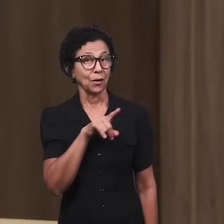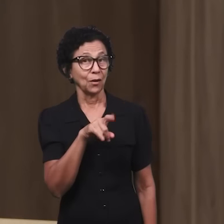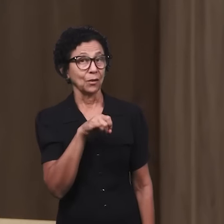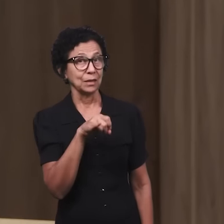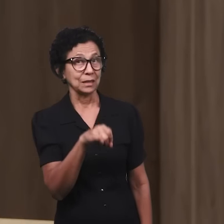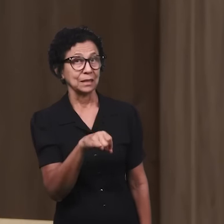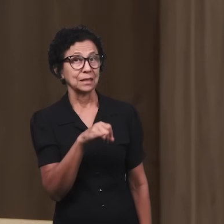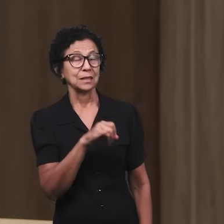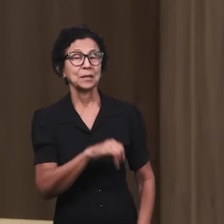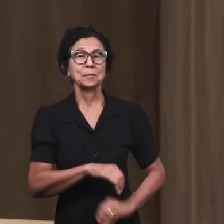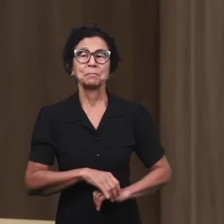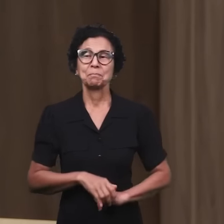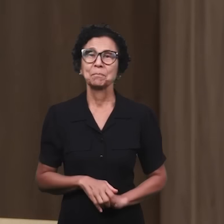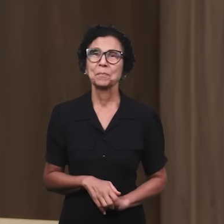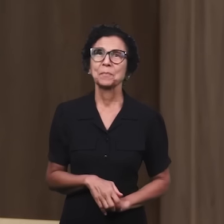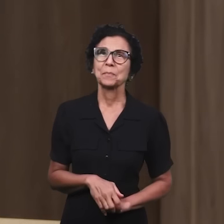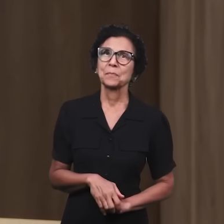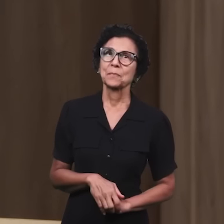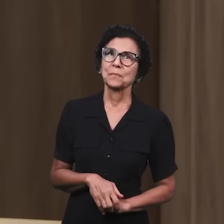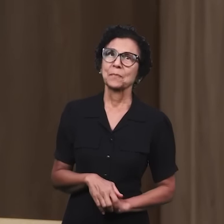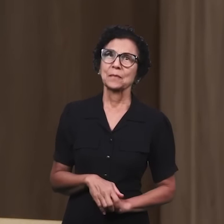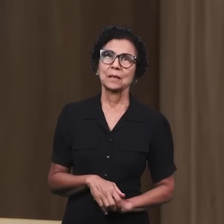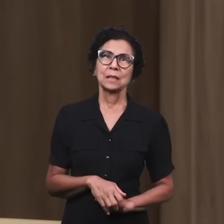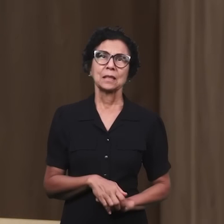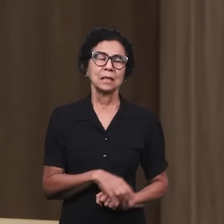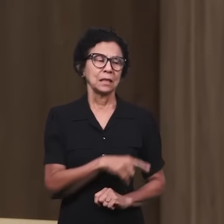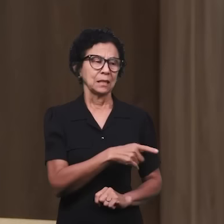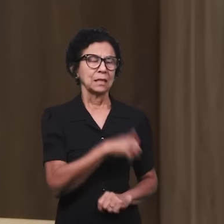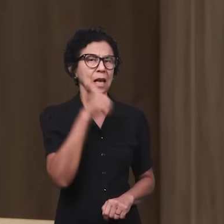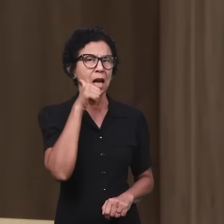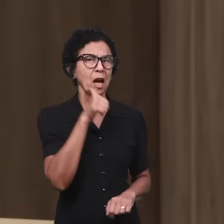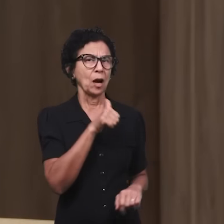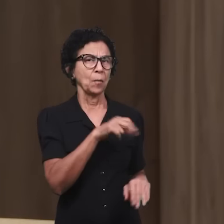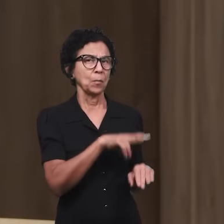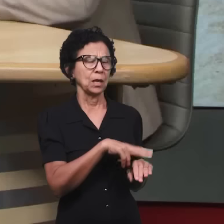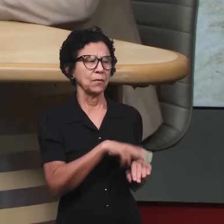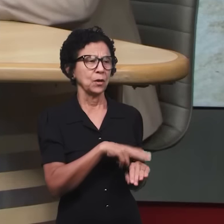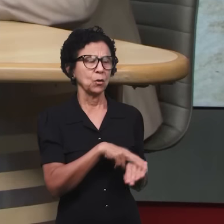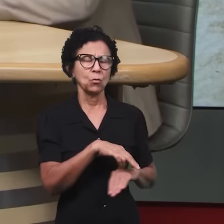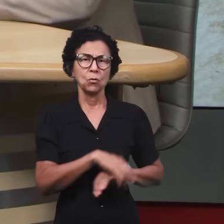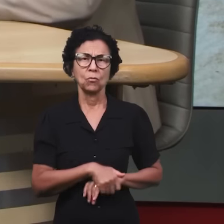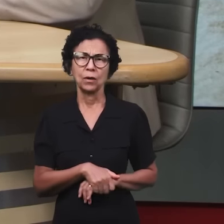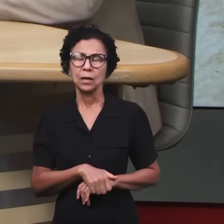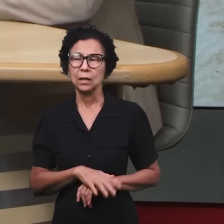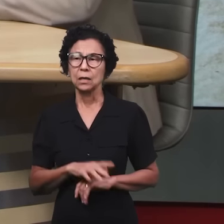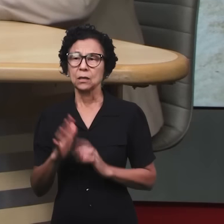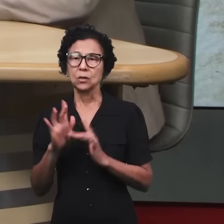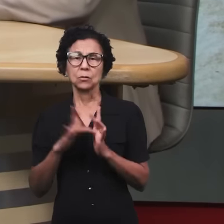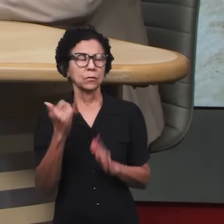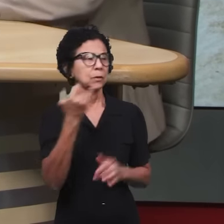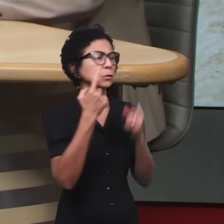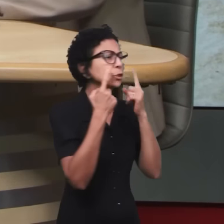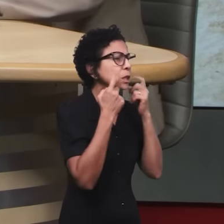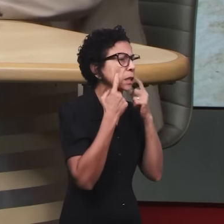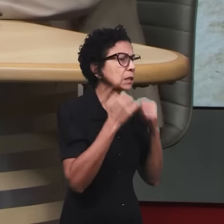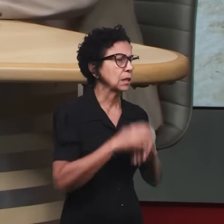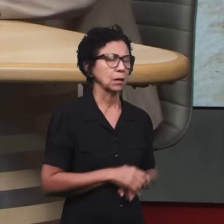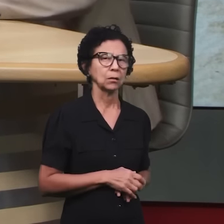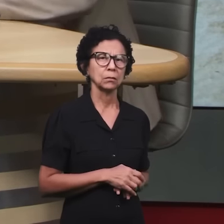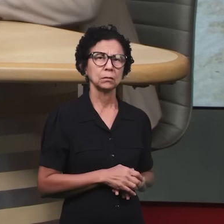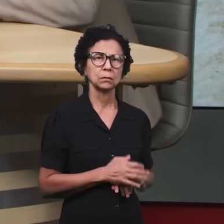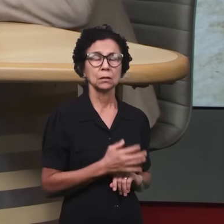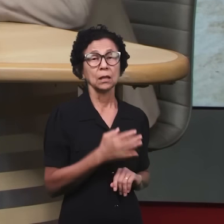mais de personalidade, teria respondido, como que eu não vou chorar? Eu vou chorar, se eu tenho direito de chorar. Meu filho está morto. Ninguém vai me proibir